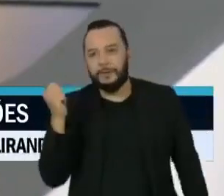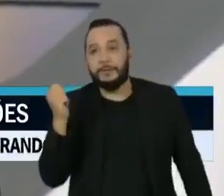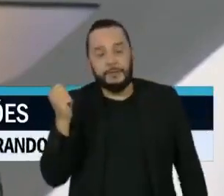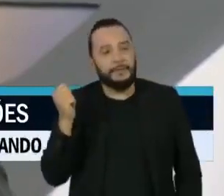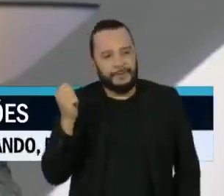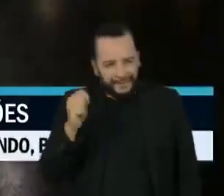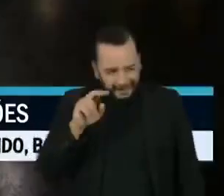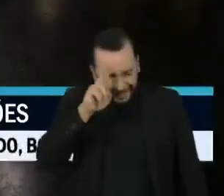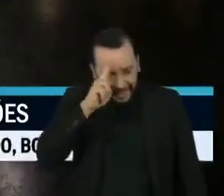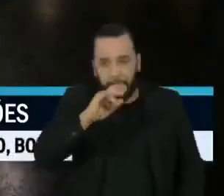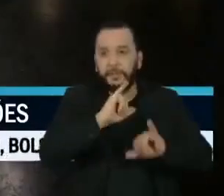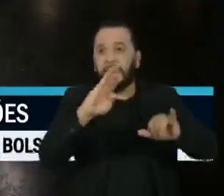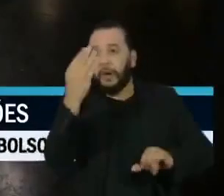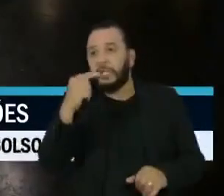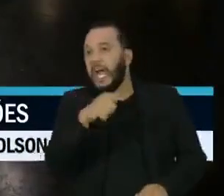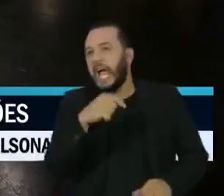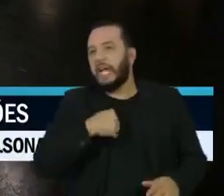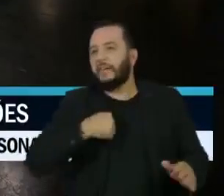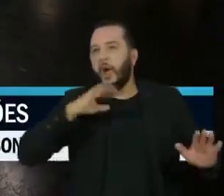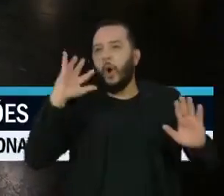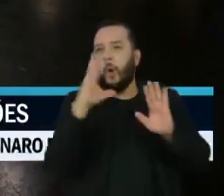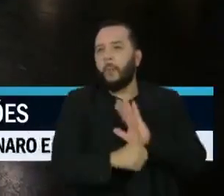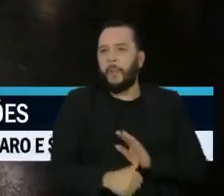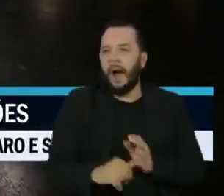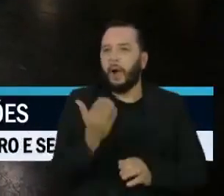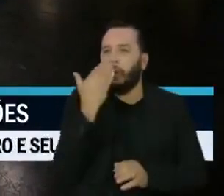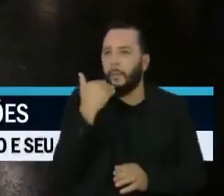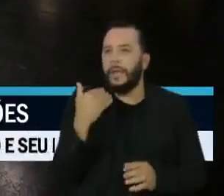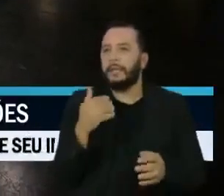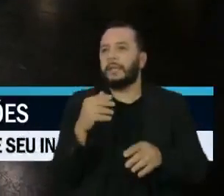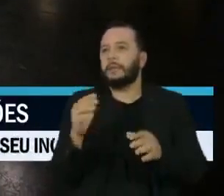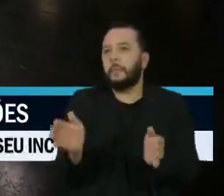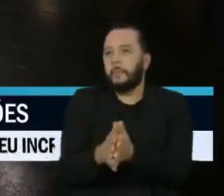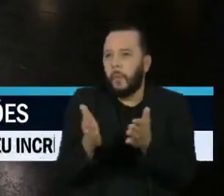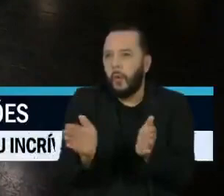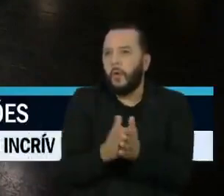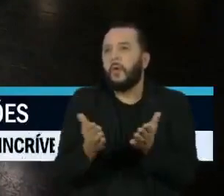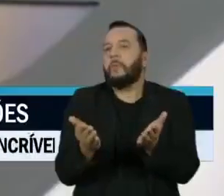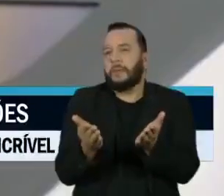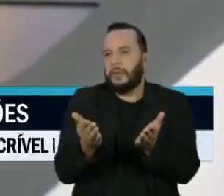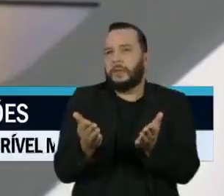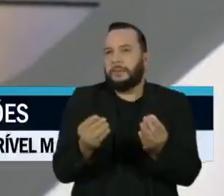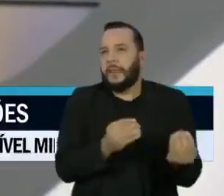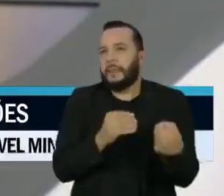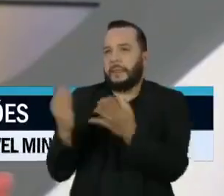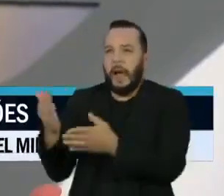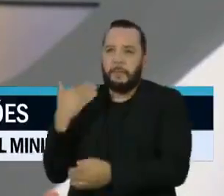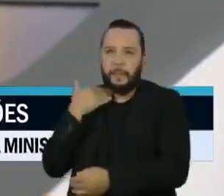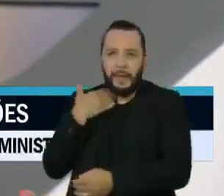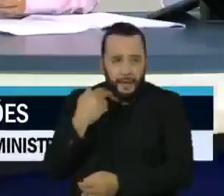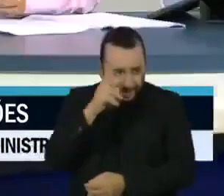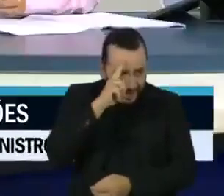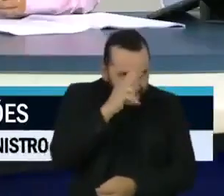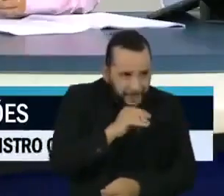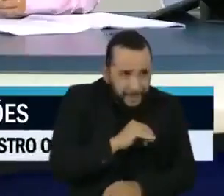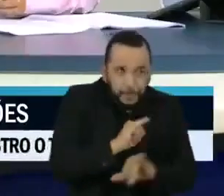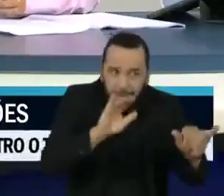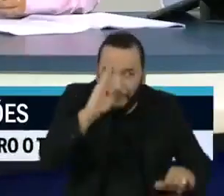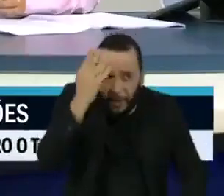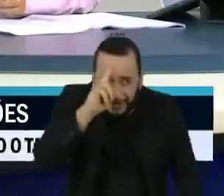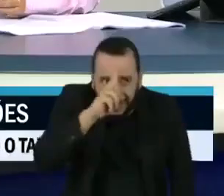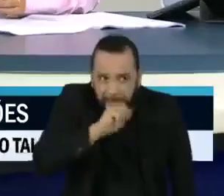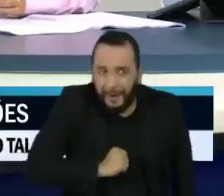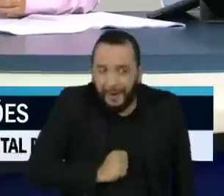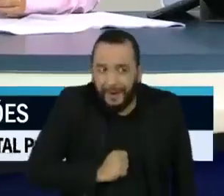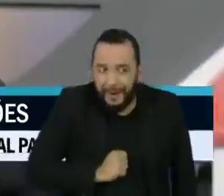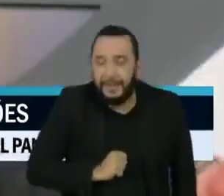do pobre, tirar comida do prato do pobre para dar para banqueiro. Né? Não era isso? A outra,